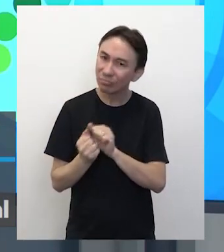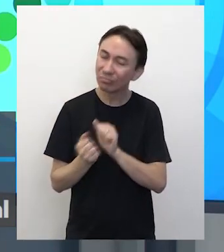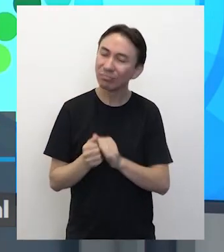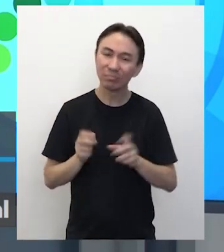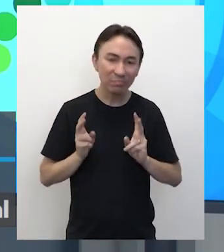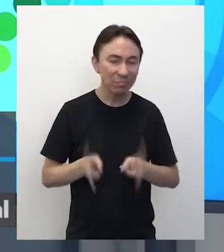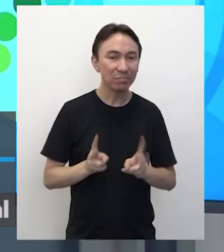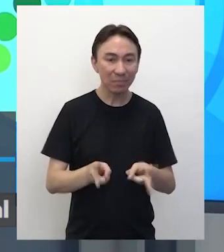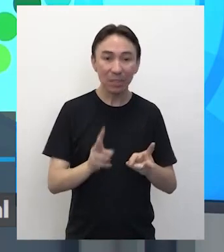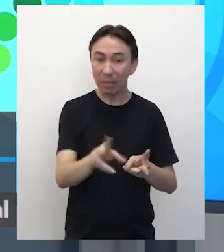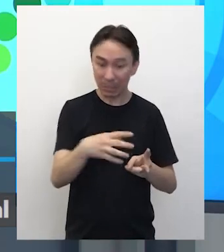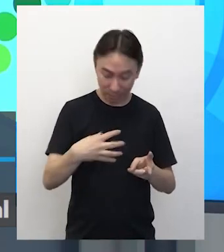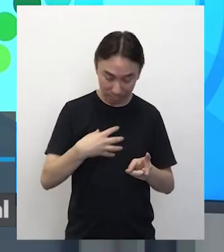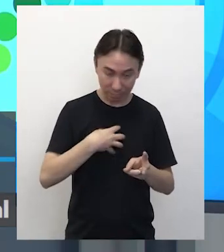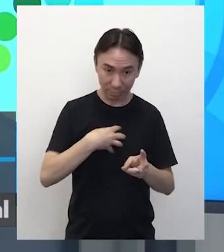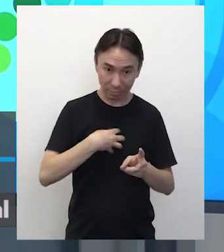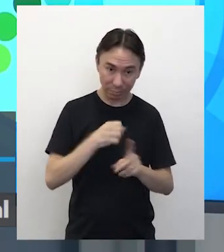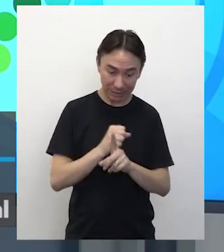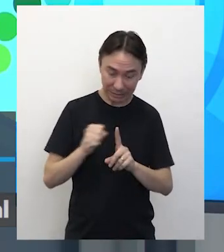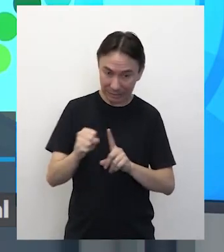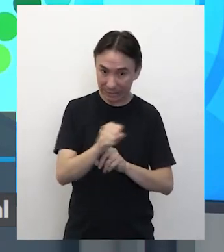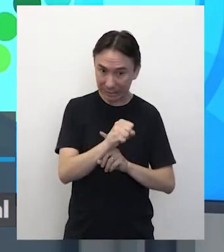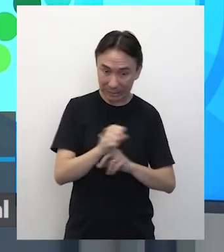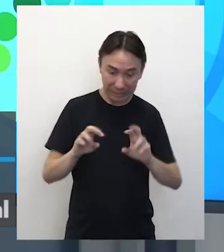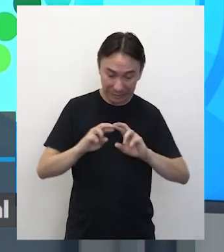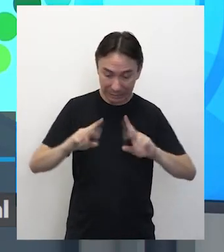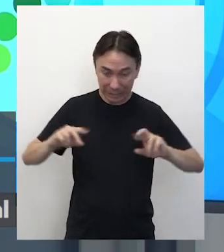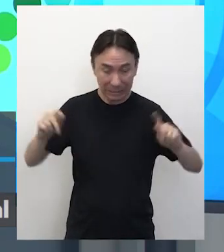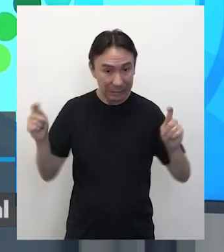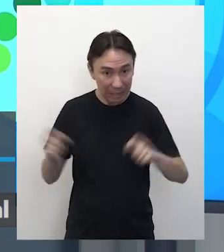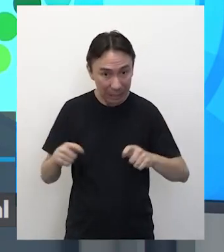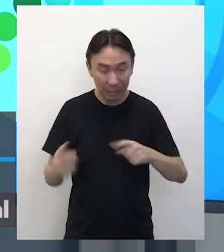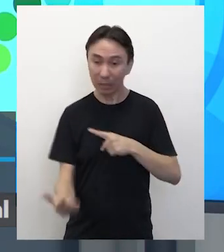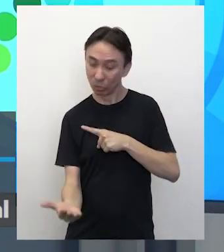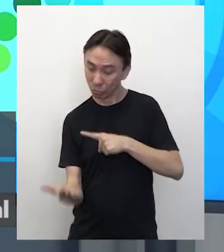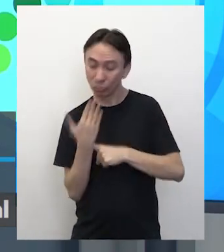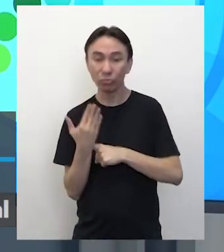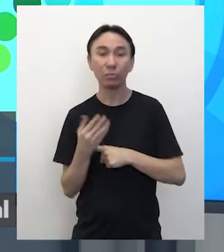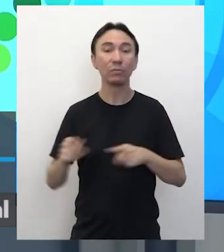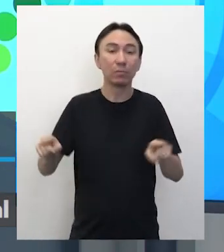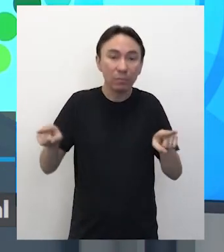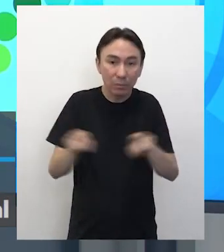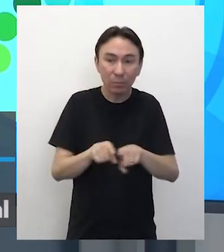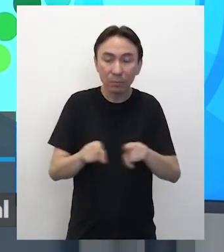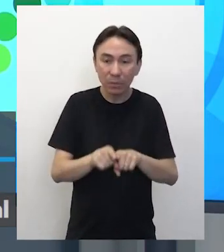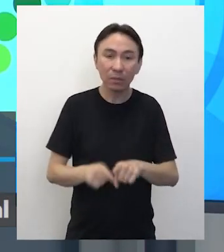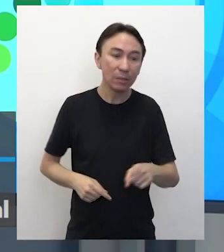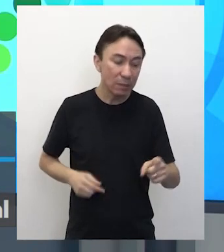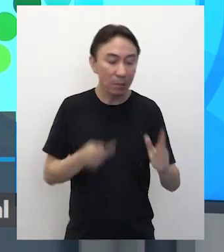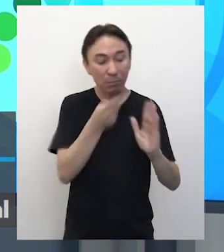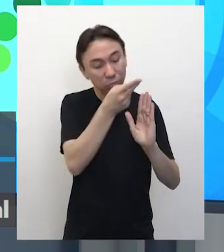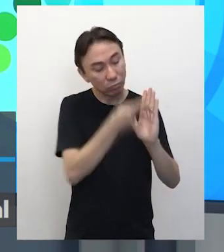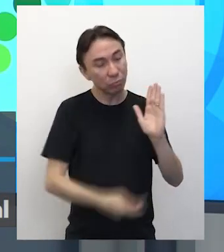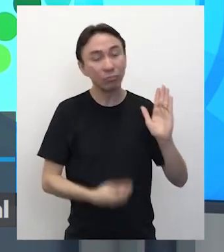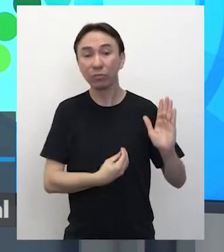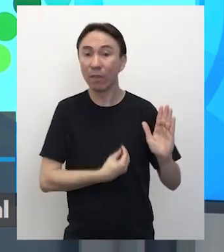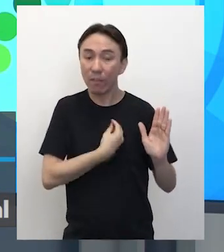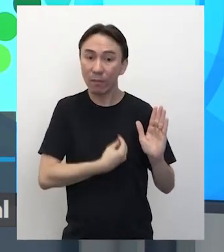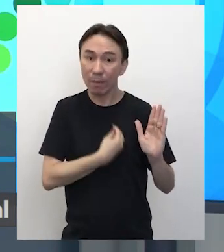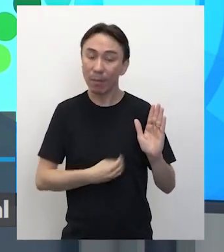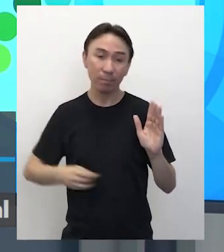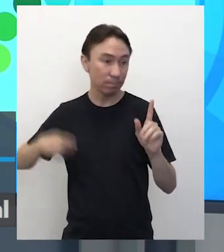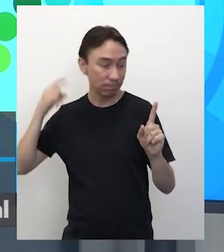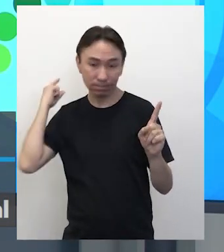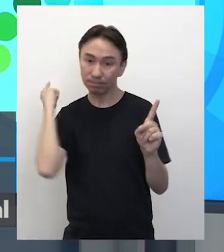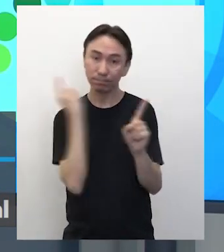gente buscar o nosso projeto de vida. E eu quero contar para vocês, sexto ano, que para